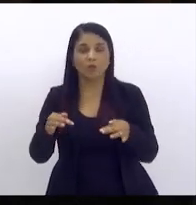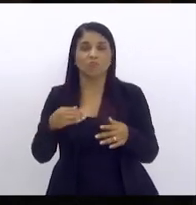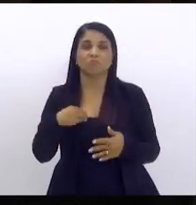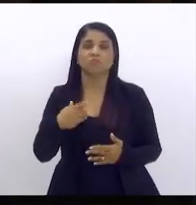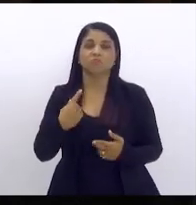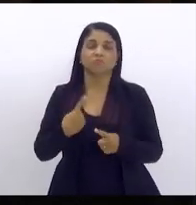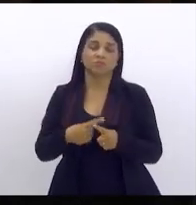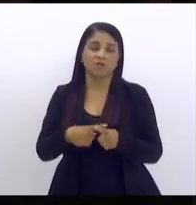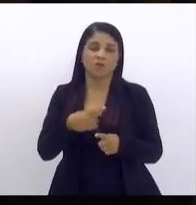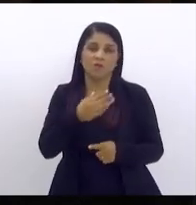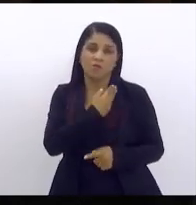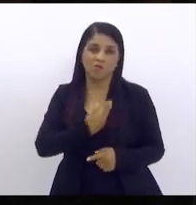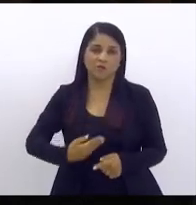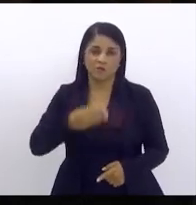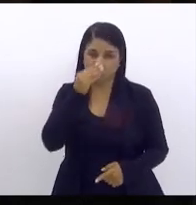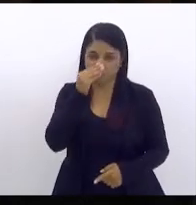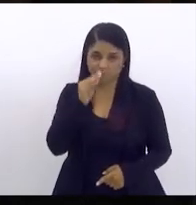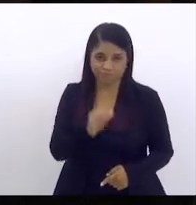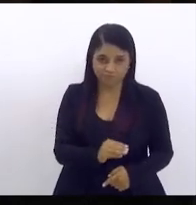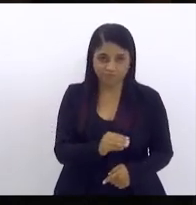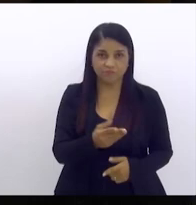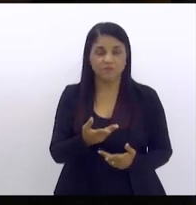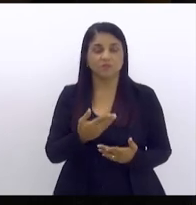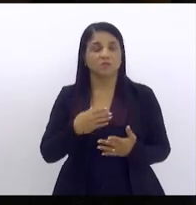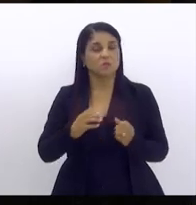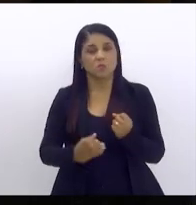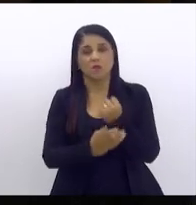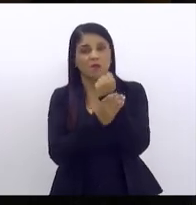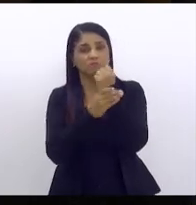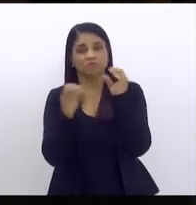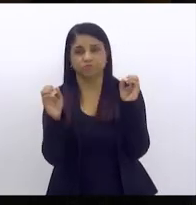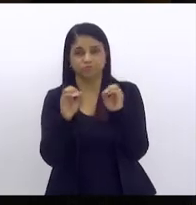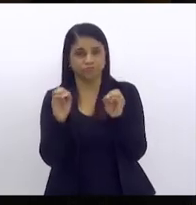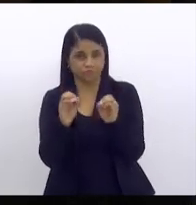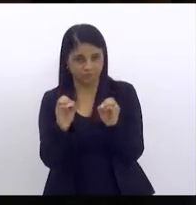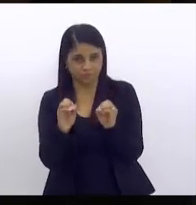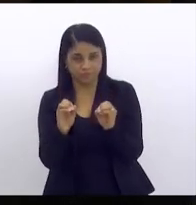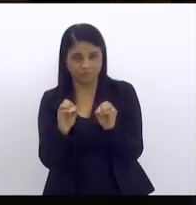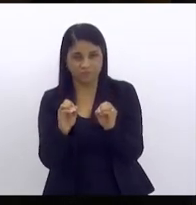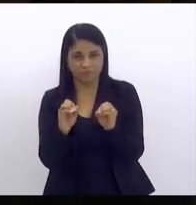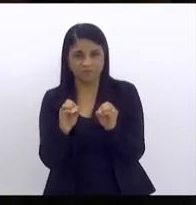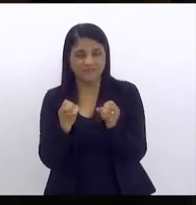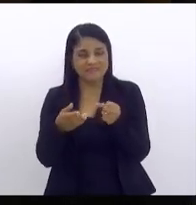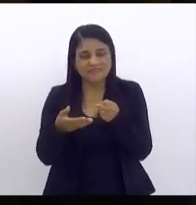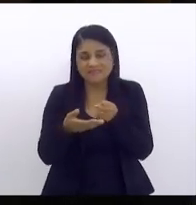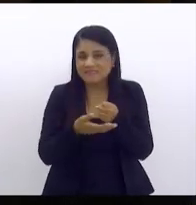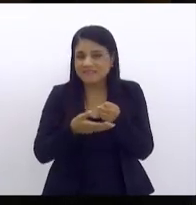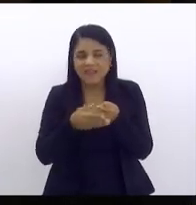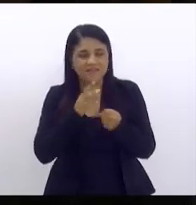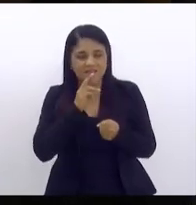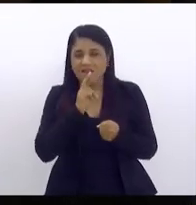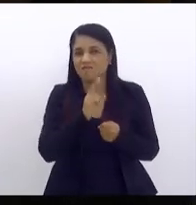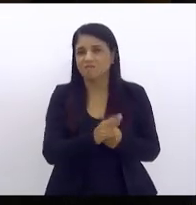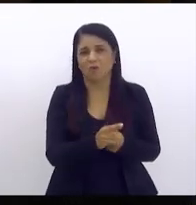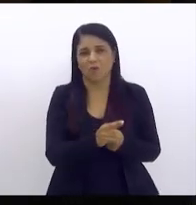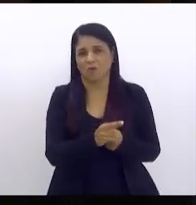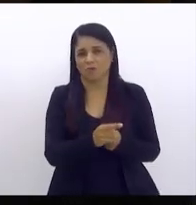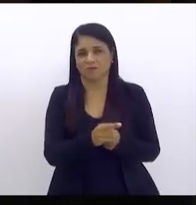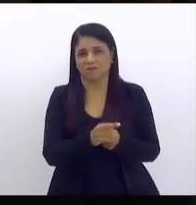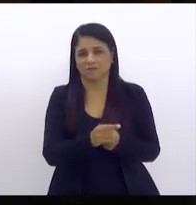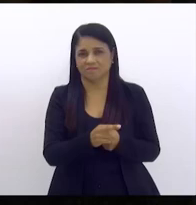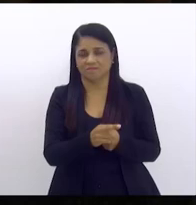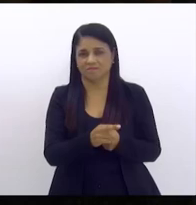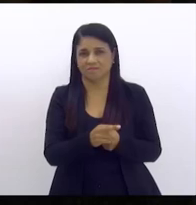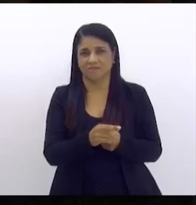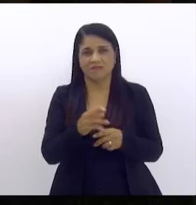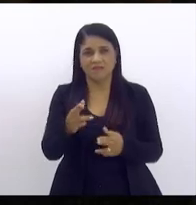mas também do Estado, que não garantiu a ela um mínimo de resposta e